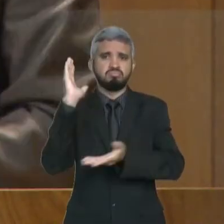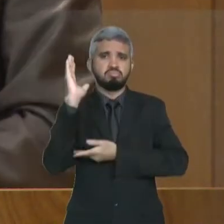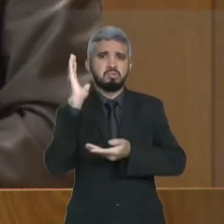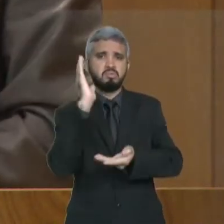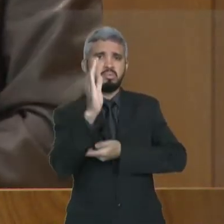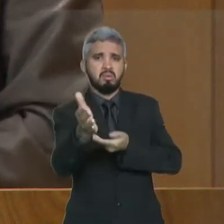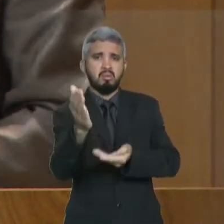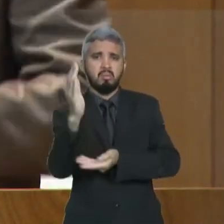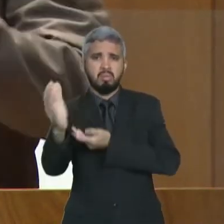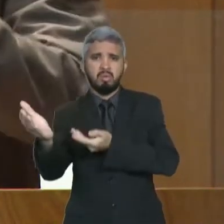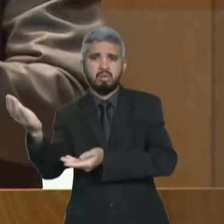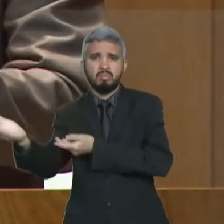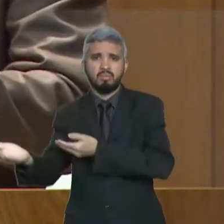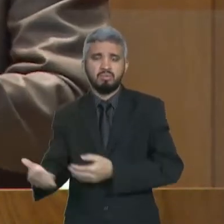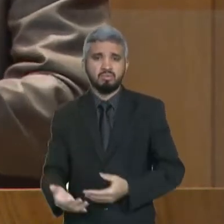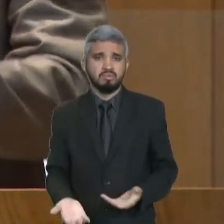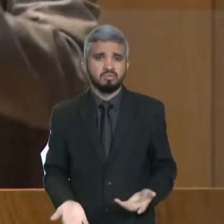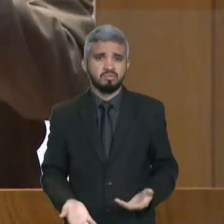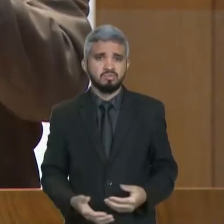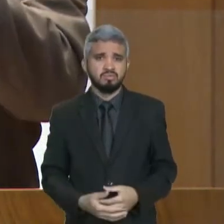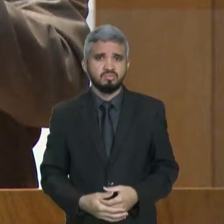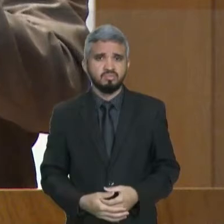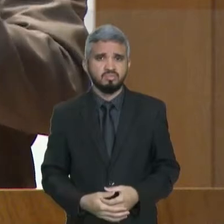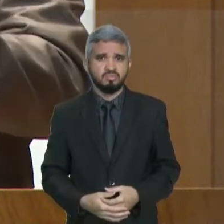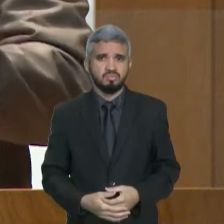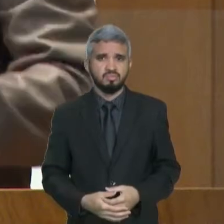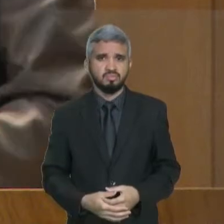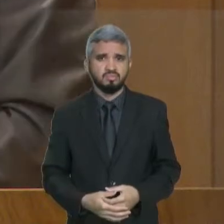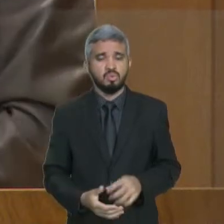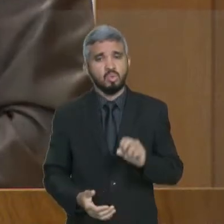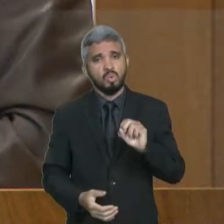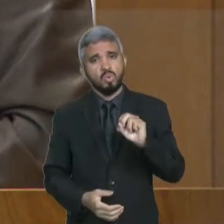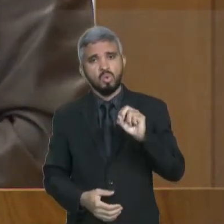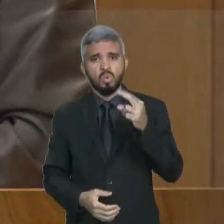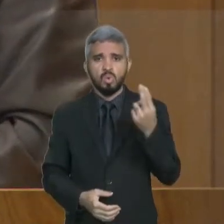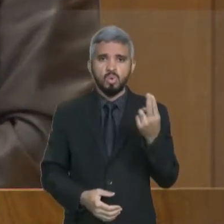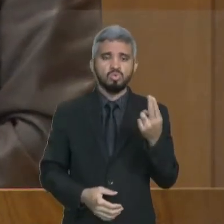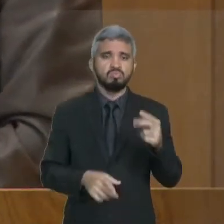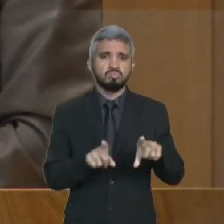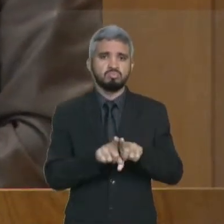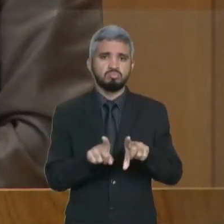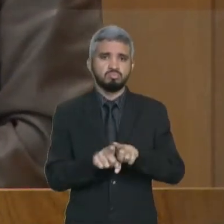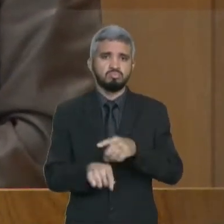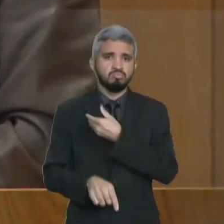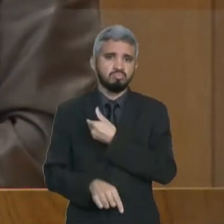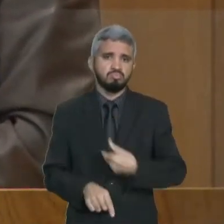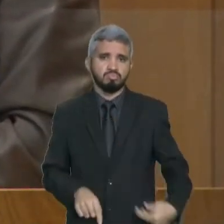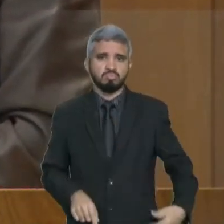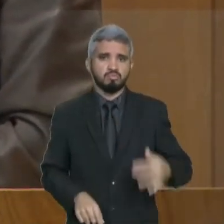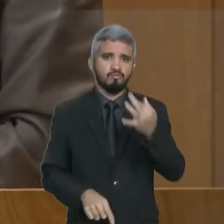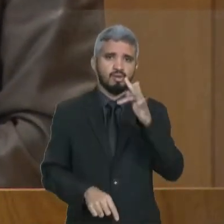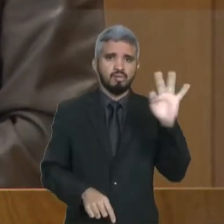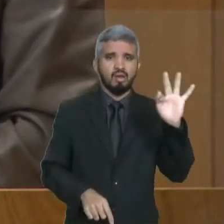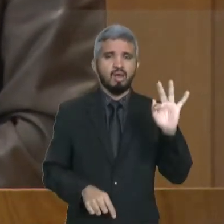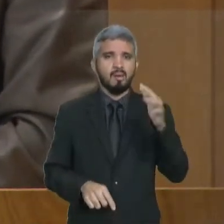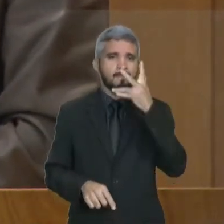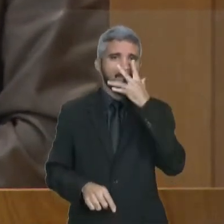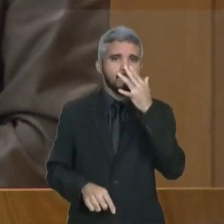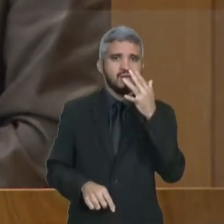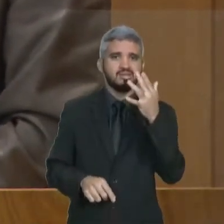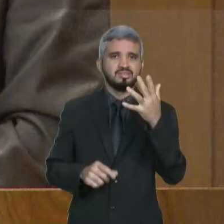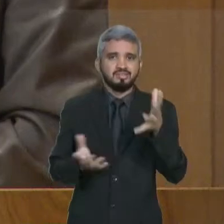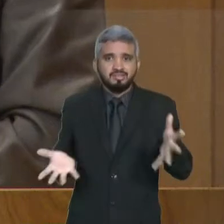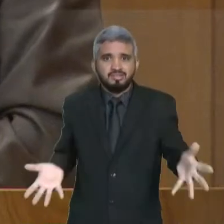missão quando não com seu entusiasmo para que isso aconteça e portanto